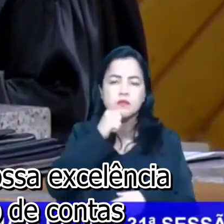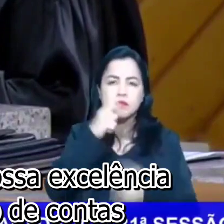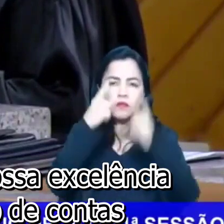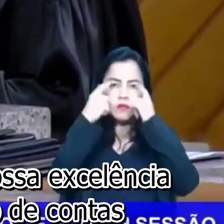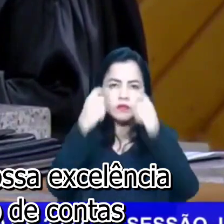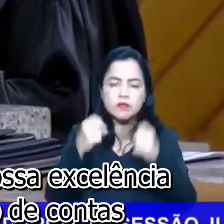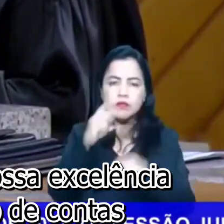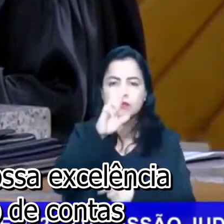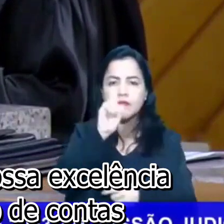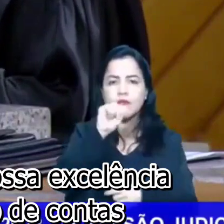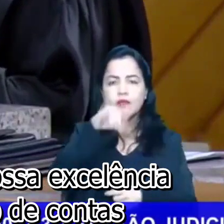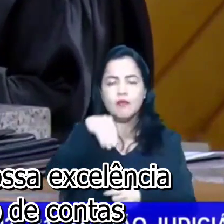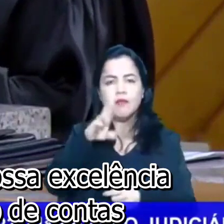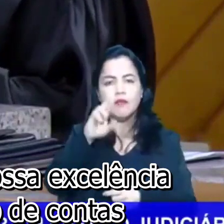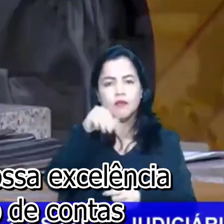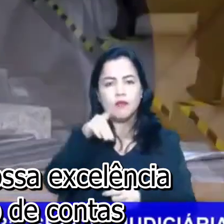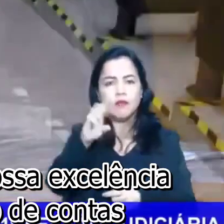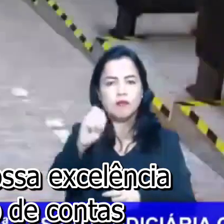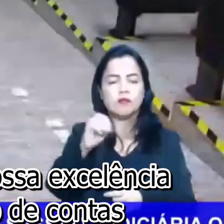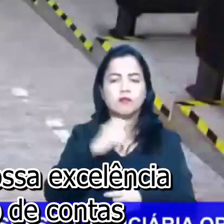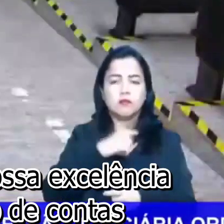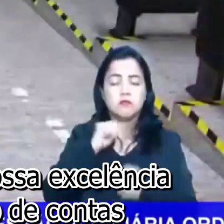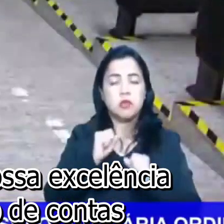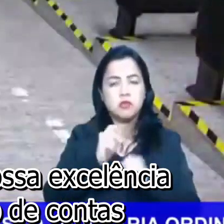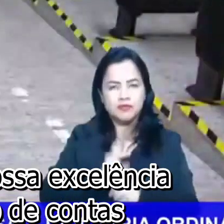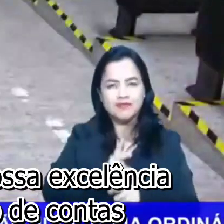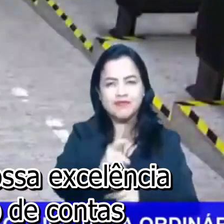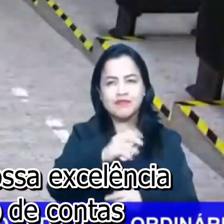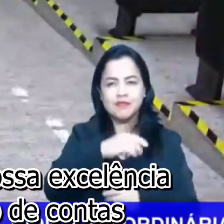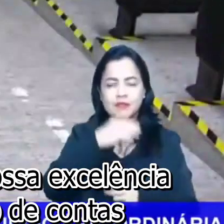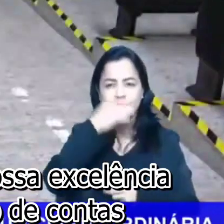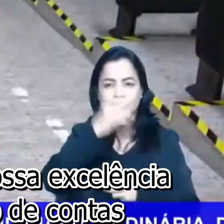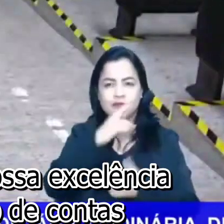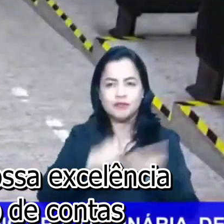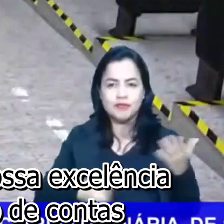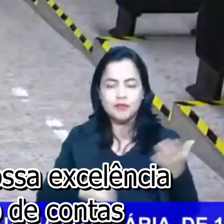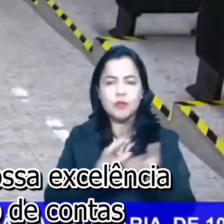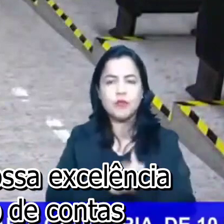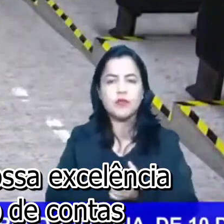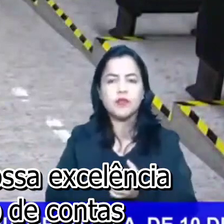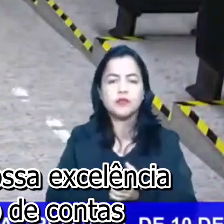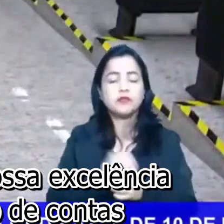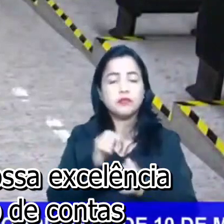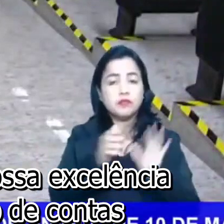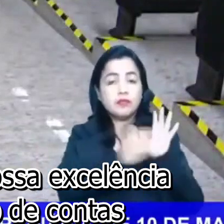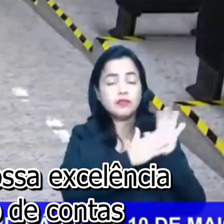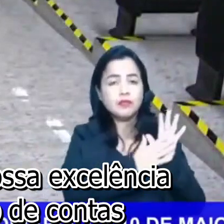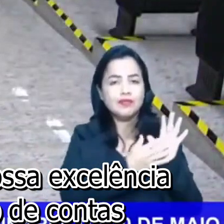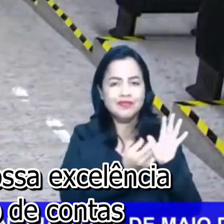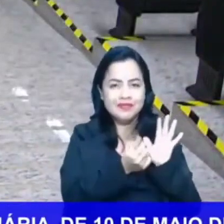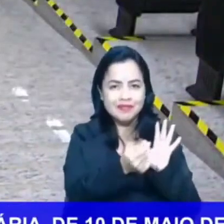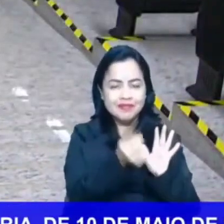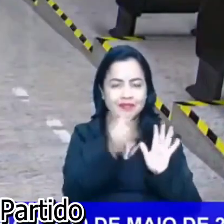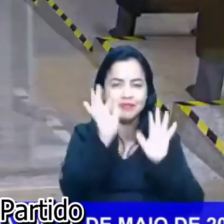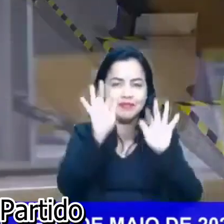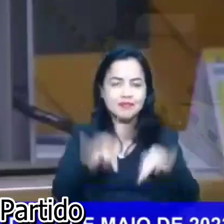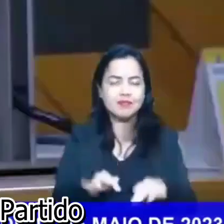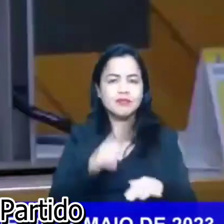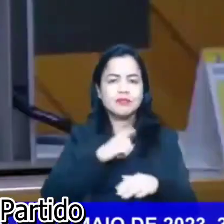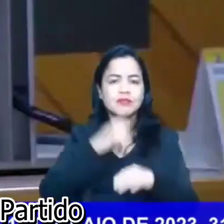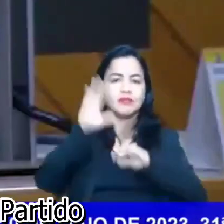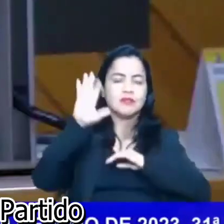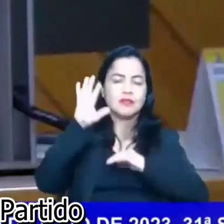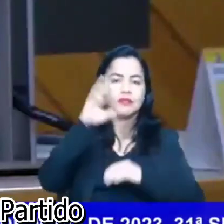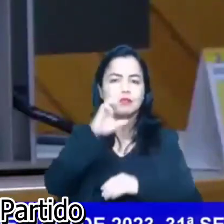interessado Raimundo César de Aguiar. Vossa Excelência pode prosseguir. Cuidam os autos de prestação de contas final do candidato